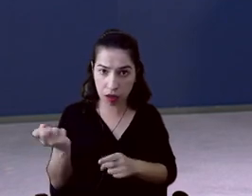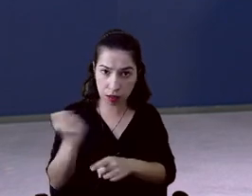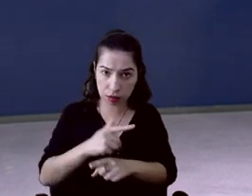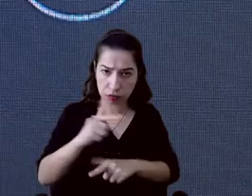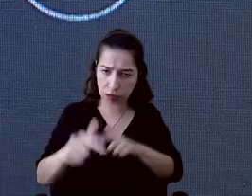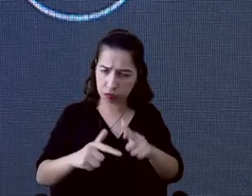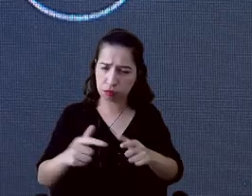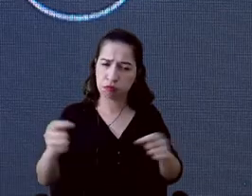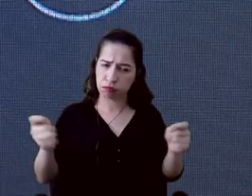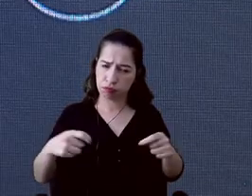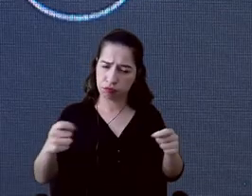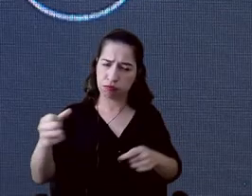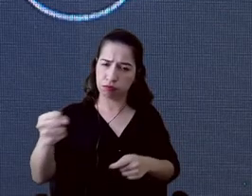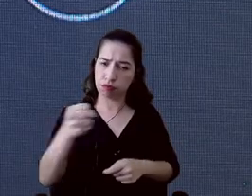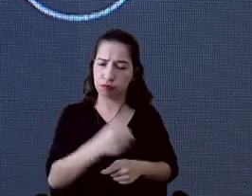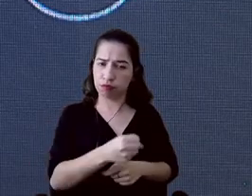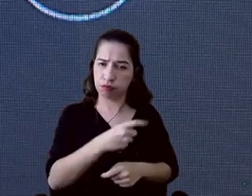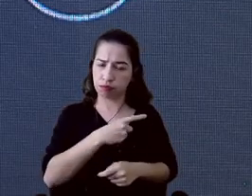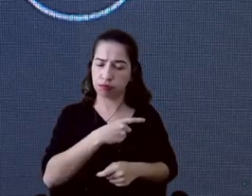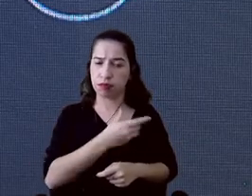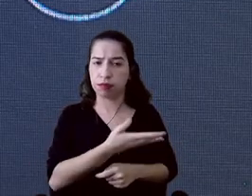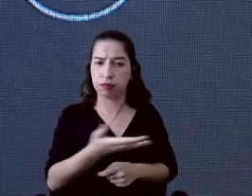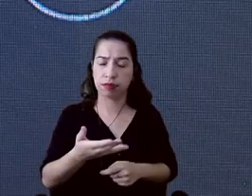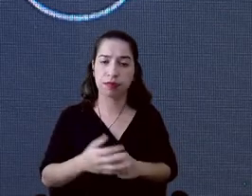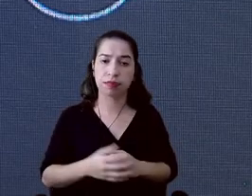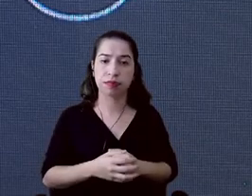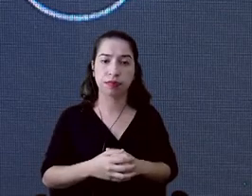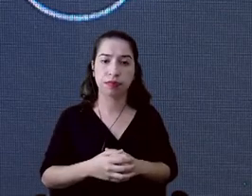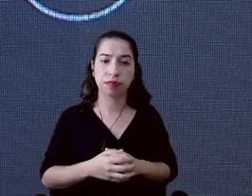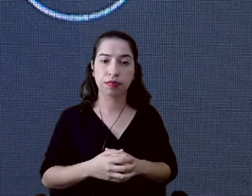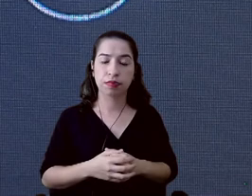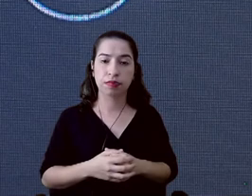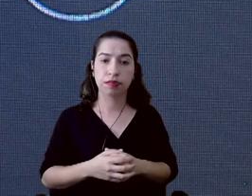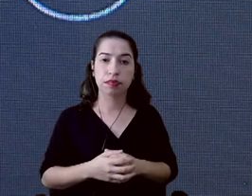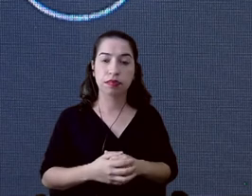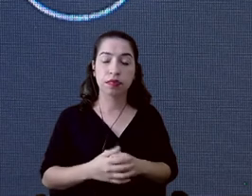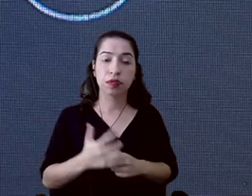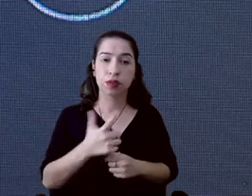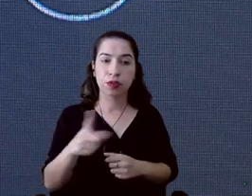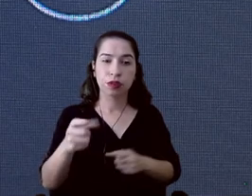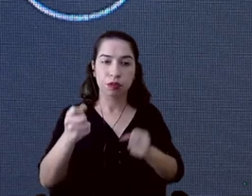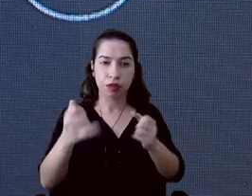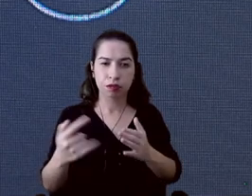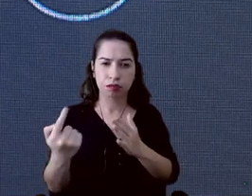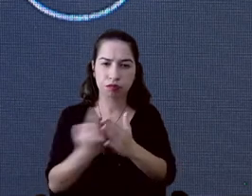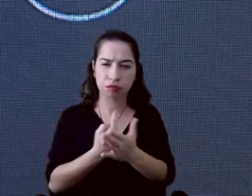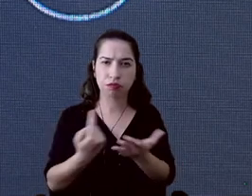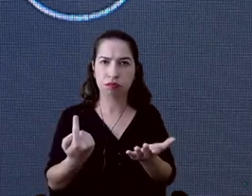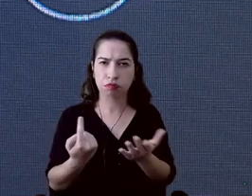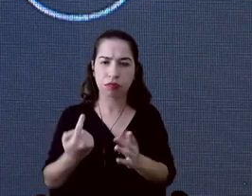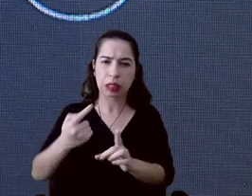lugar e eu acho que na outra parte da pergunta o ambiente de negócios